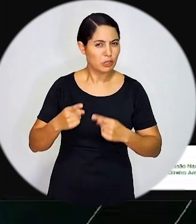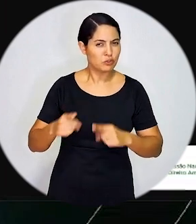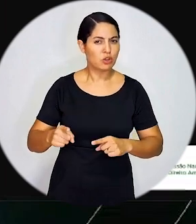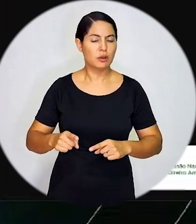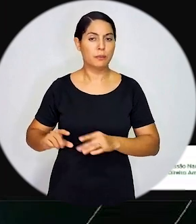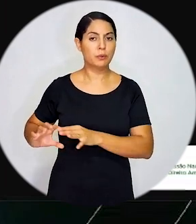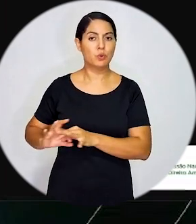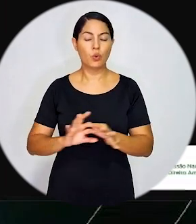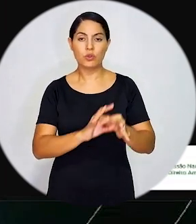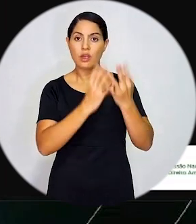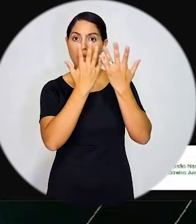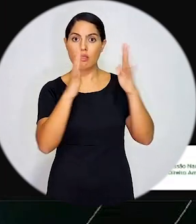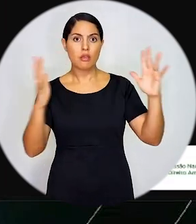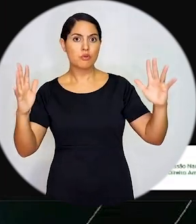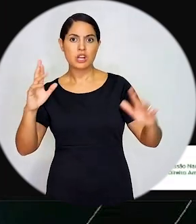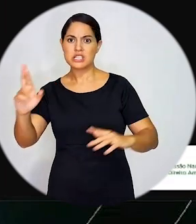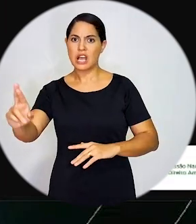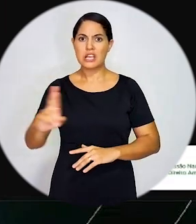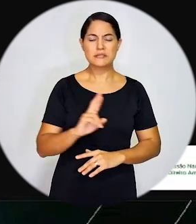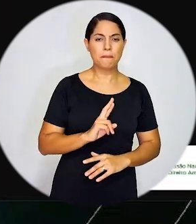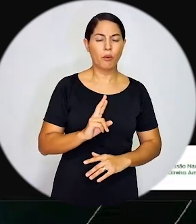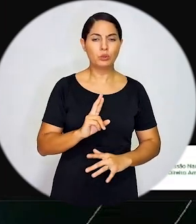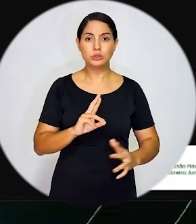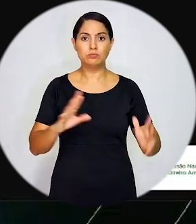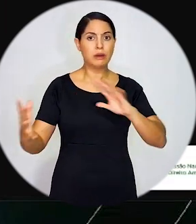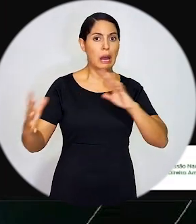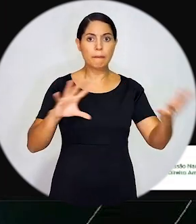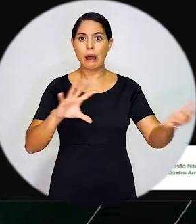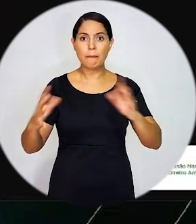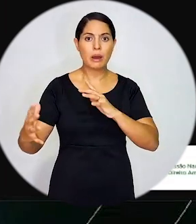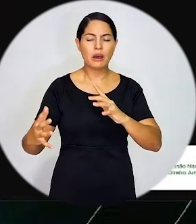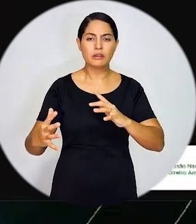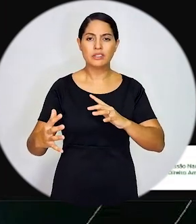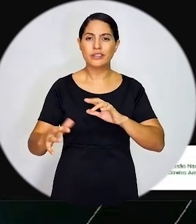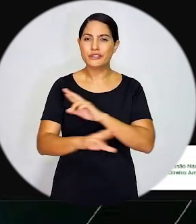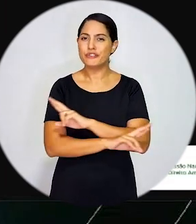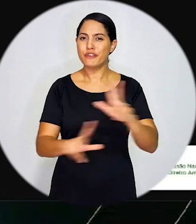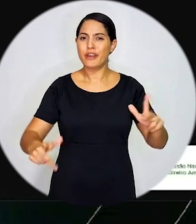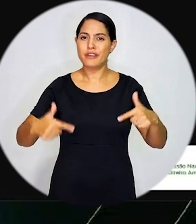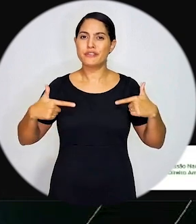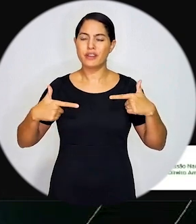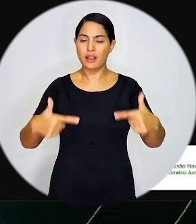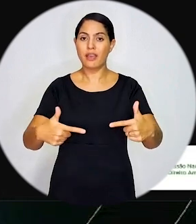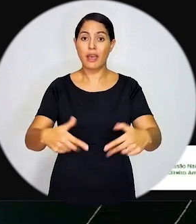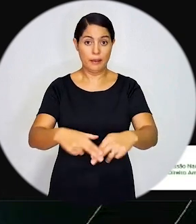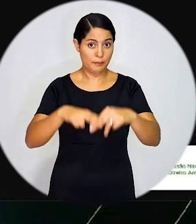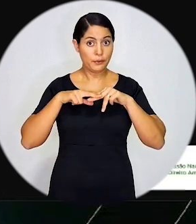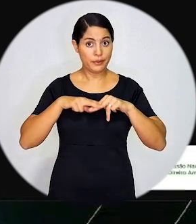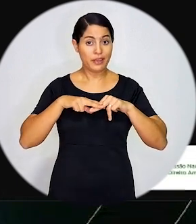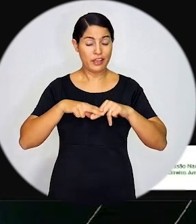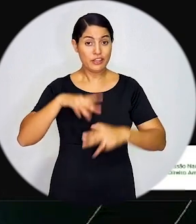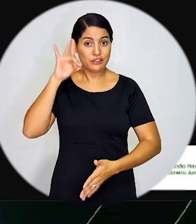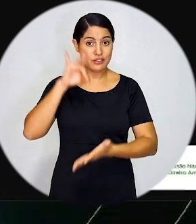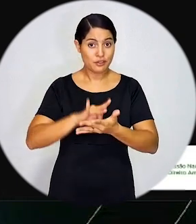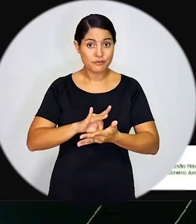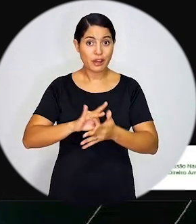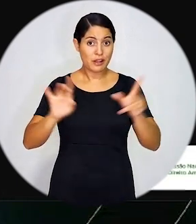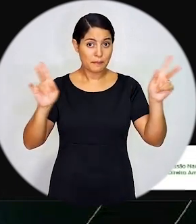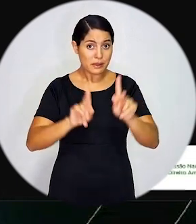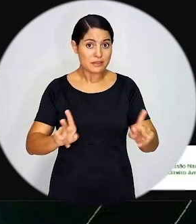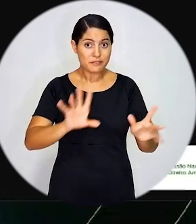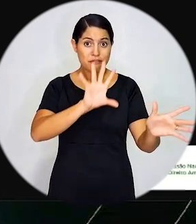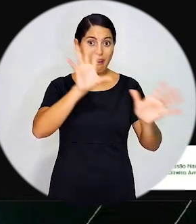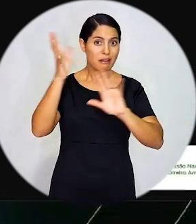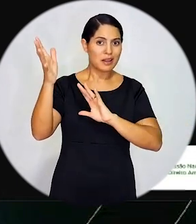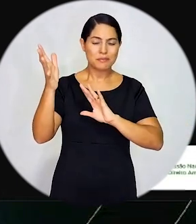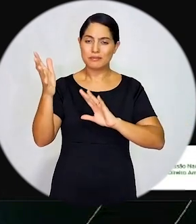o que dificulta o seu controle. Elas concluem que é mais fácil conter guerra do que estabilizar o clima. Não há